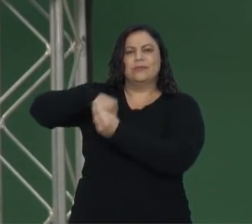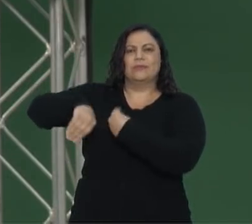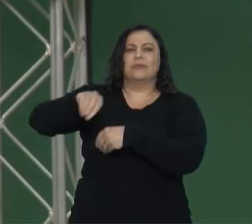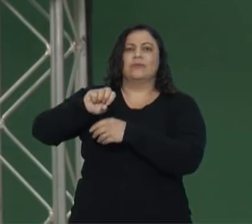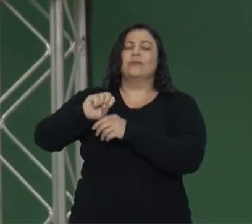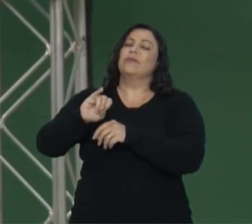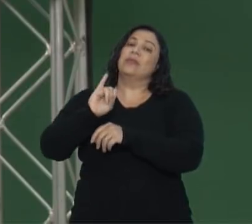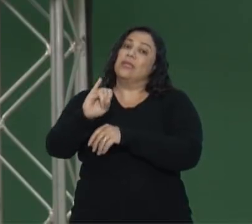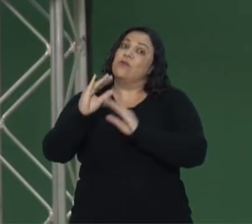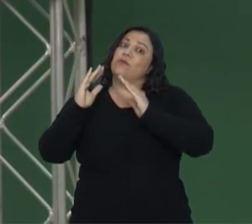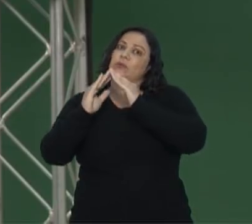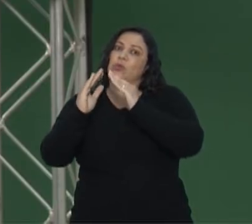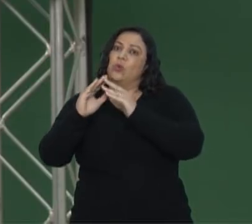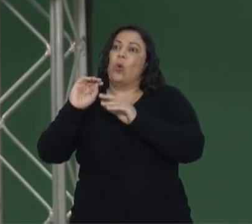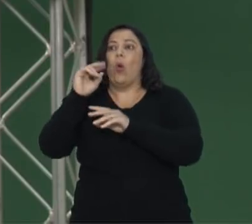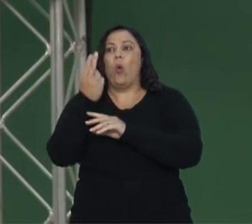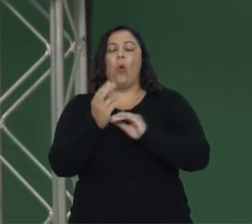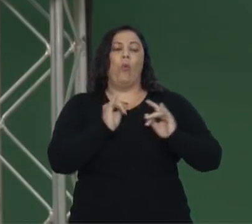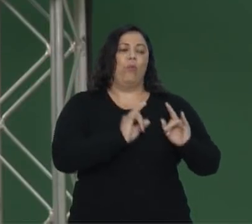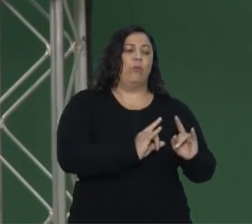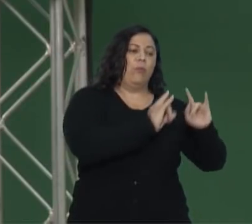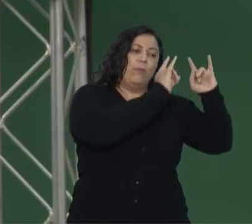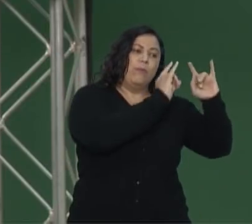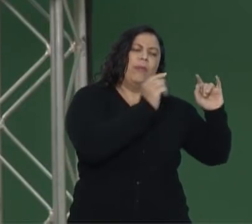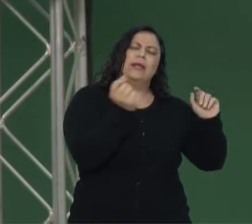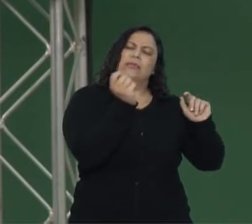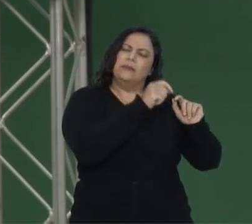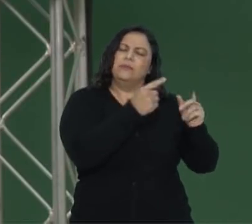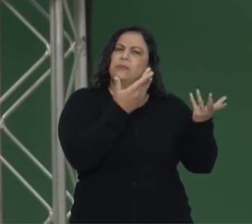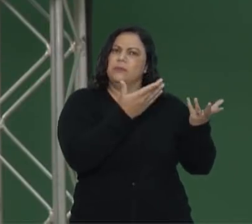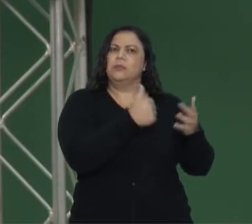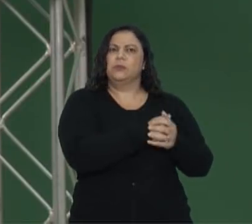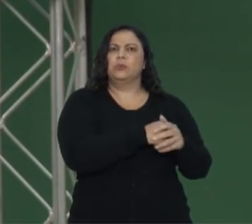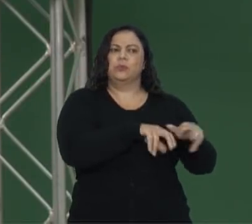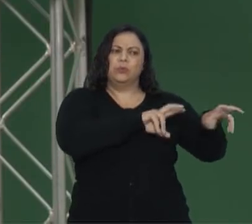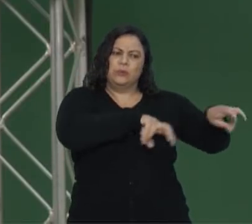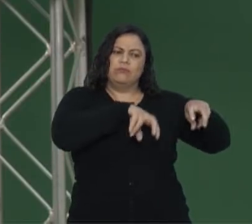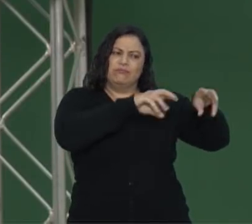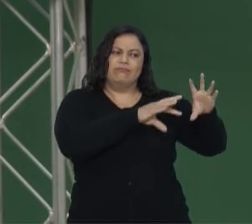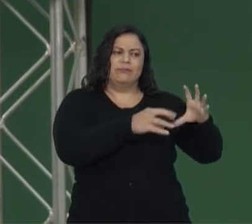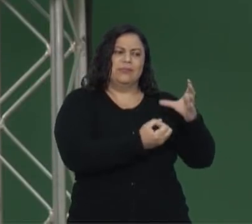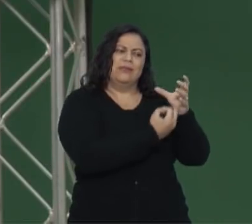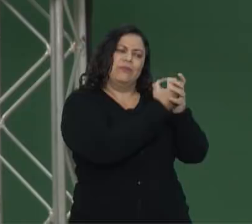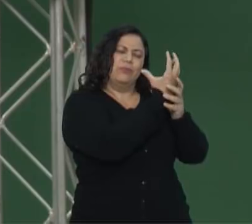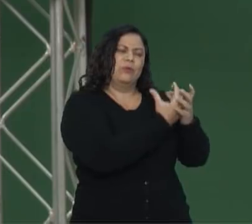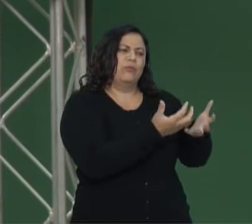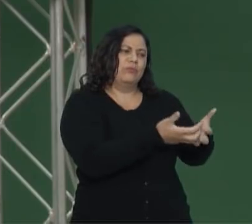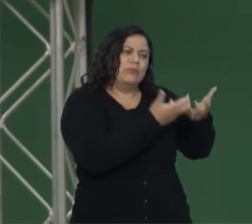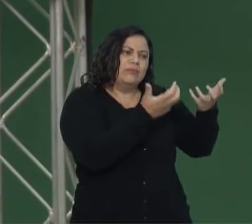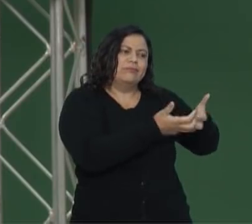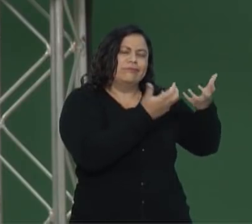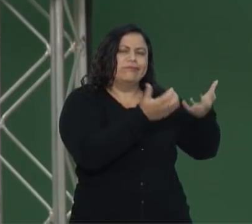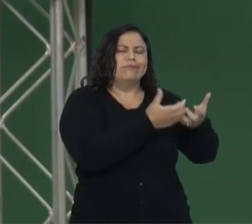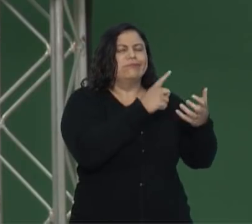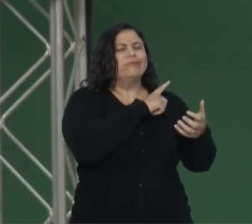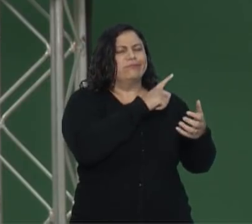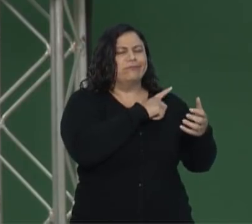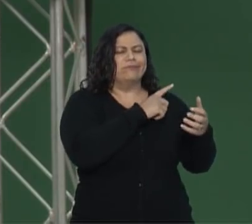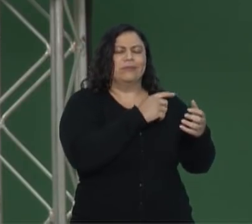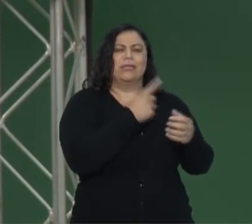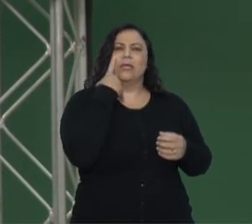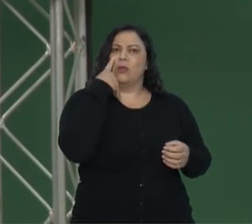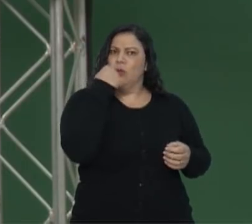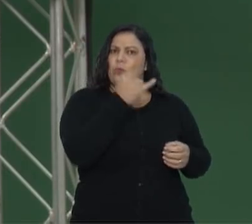apartamento, tem uma hortinha, tem um vasinho, tem muitos apartamentos que os pais fazem uma hortinha pequenininha. Será que os